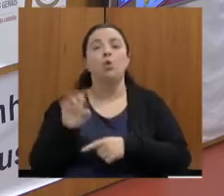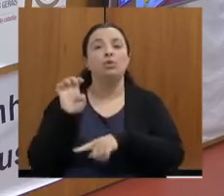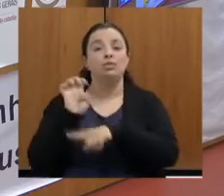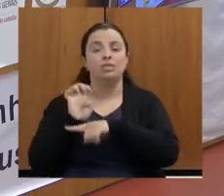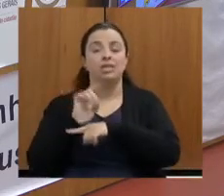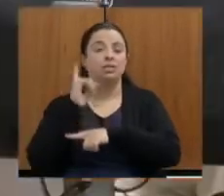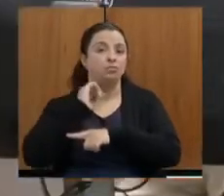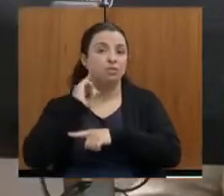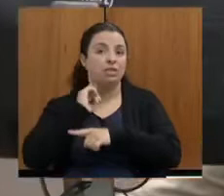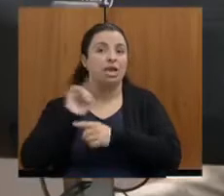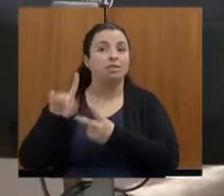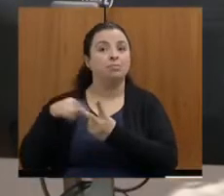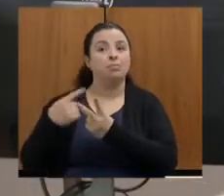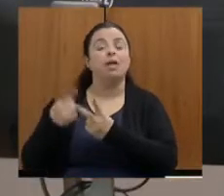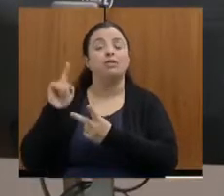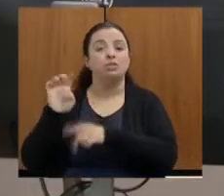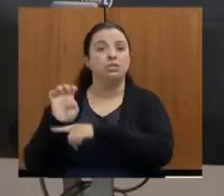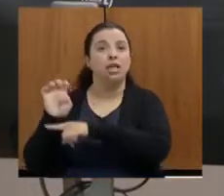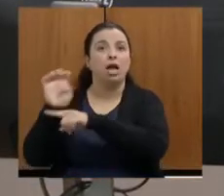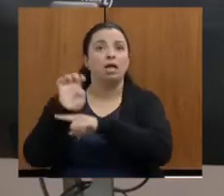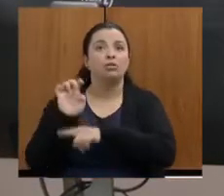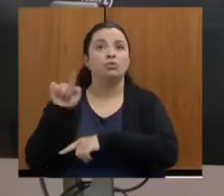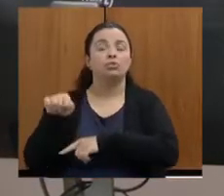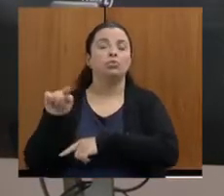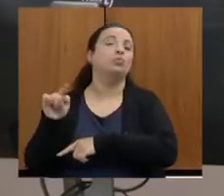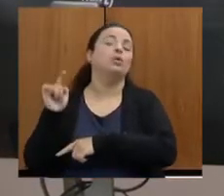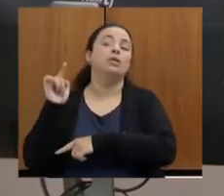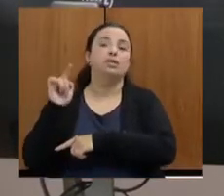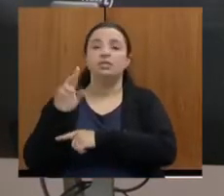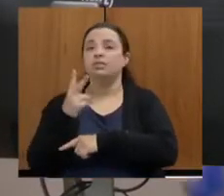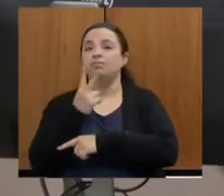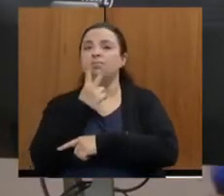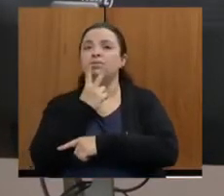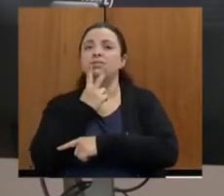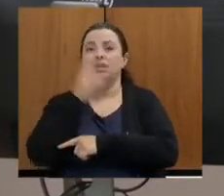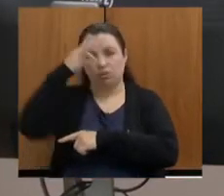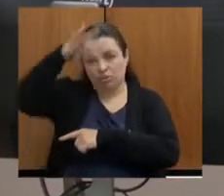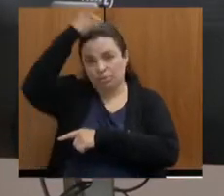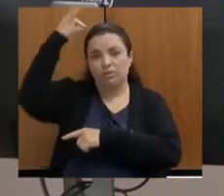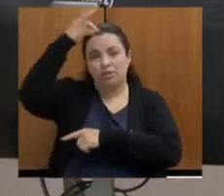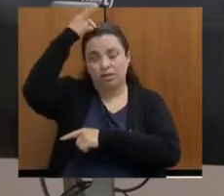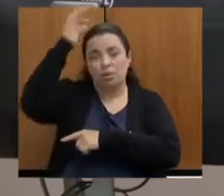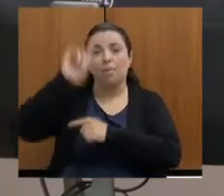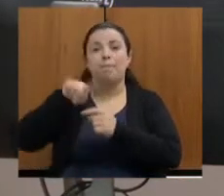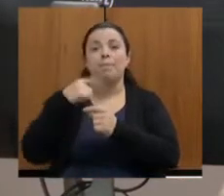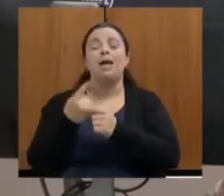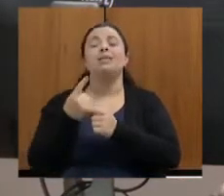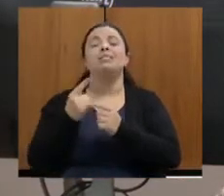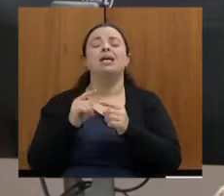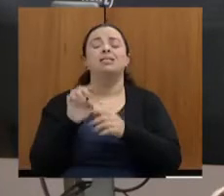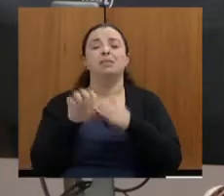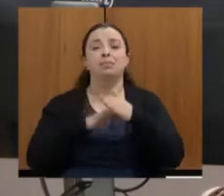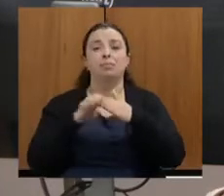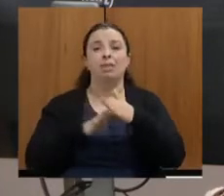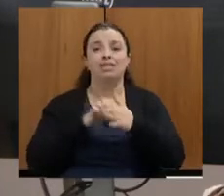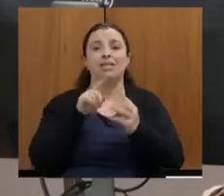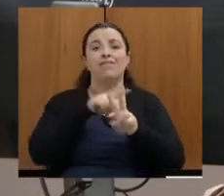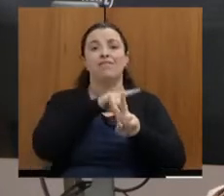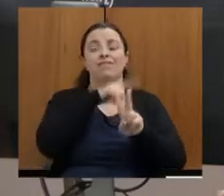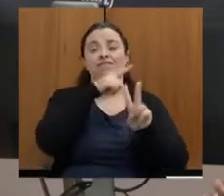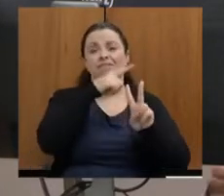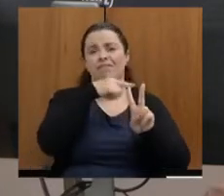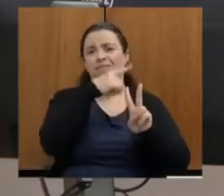e do Espírito Santo e as empresas Samarco vale e bhp sobre a reparação dos danos